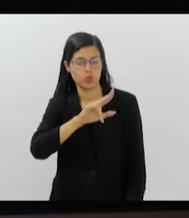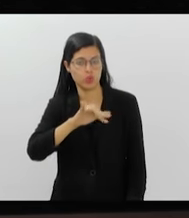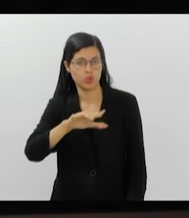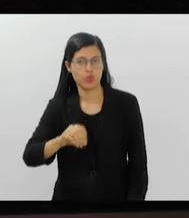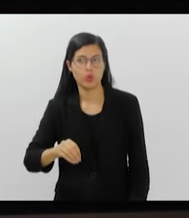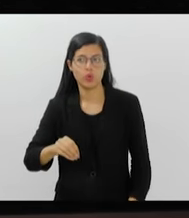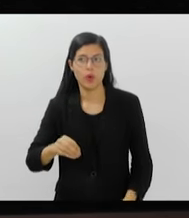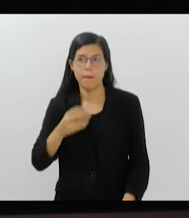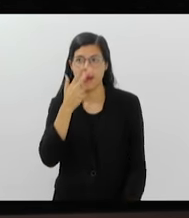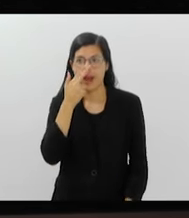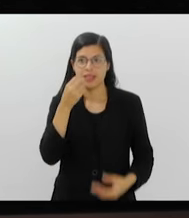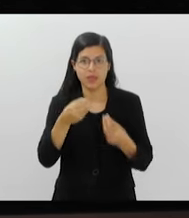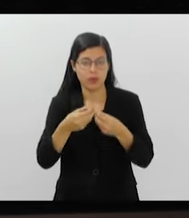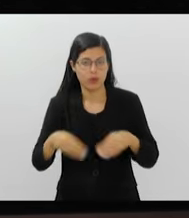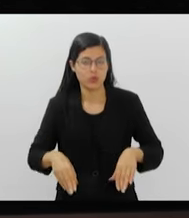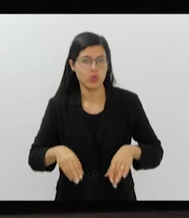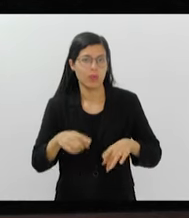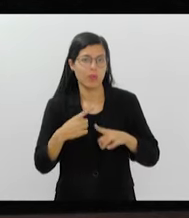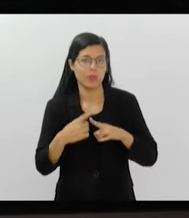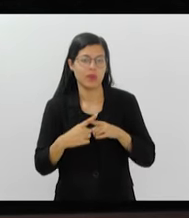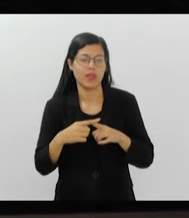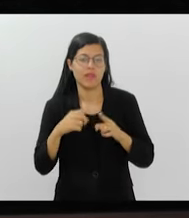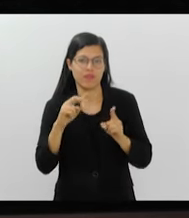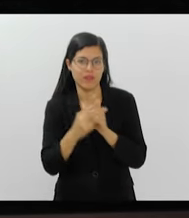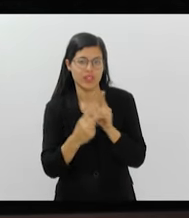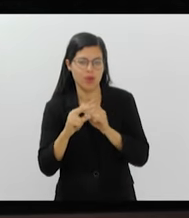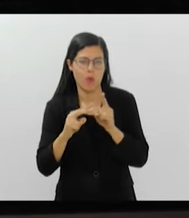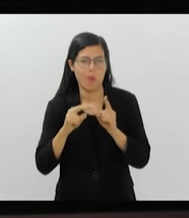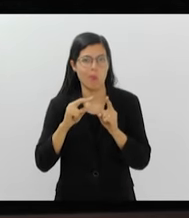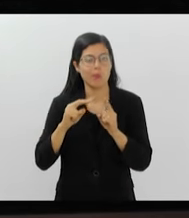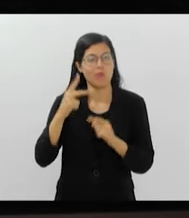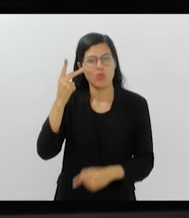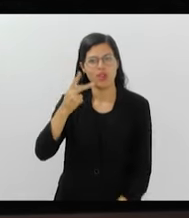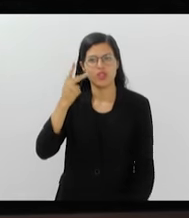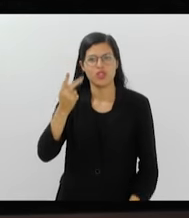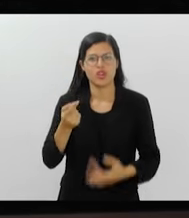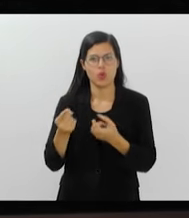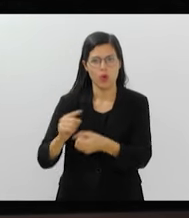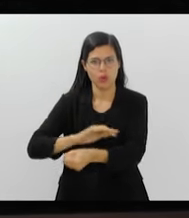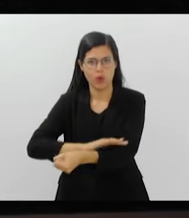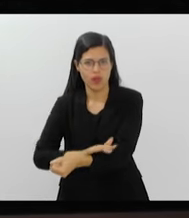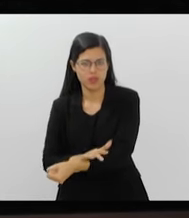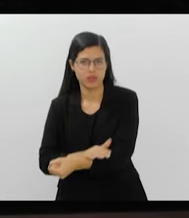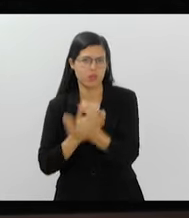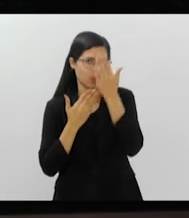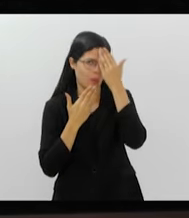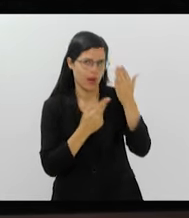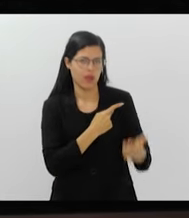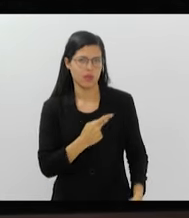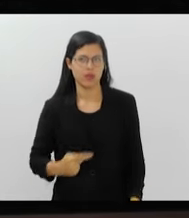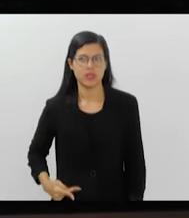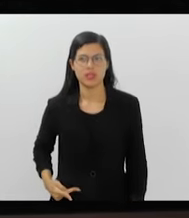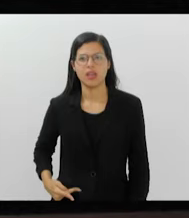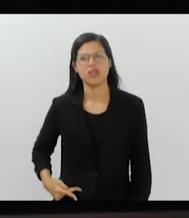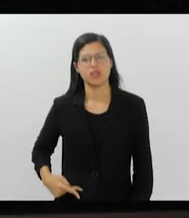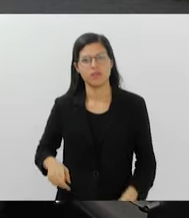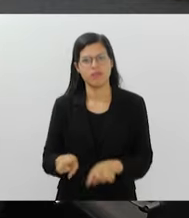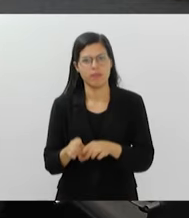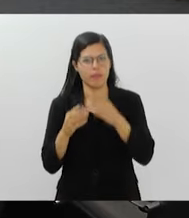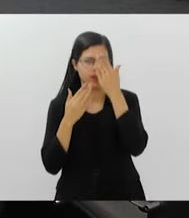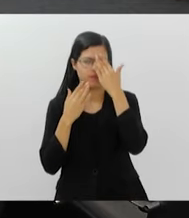posições políticas de combate ao racismo. Muito obrigado, presidenta Lucinha, muito obrigado aos pares que aqui